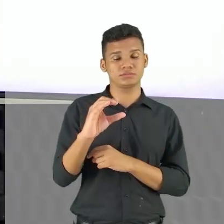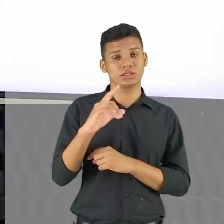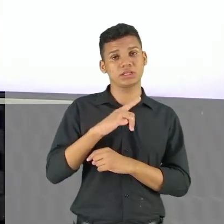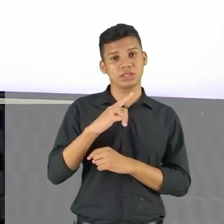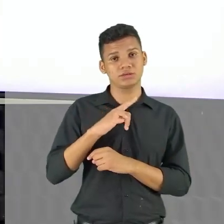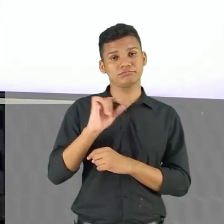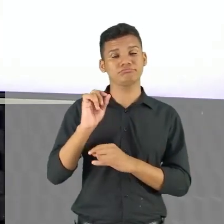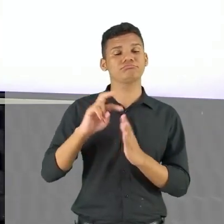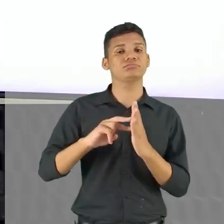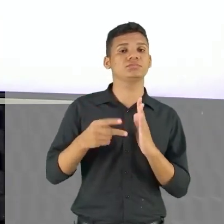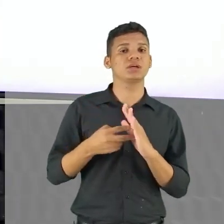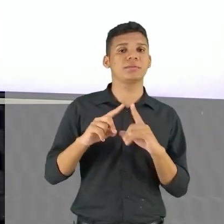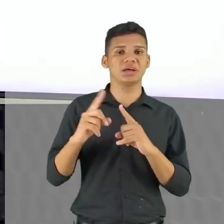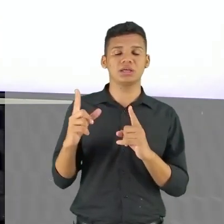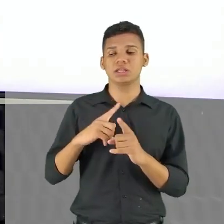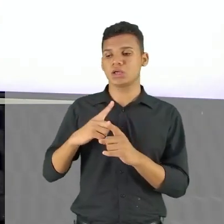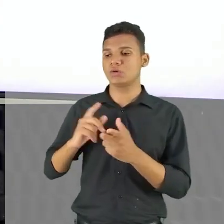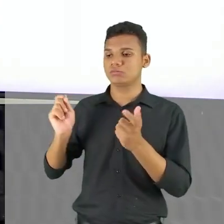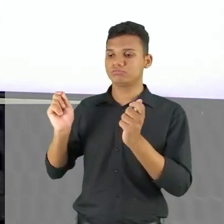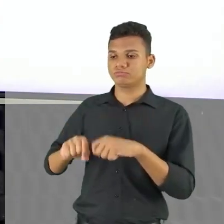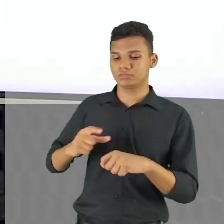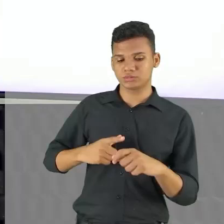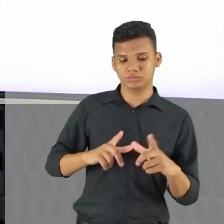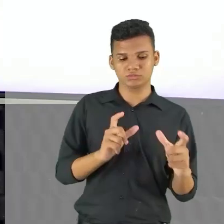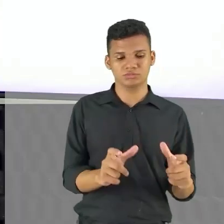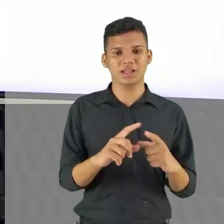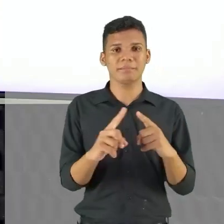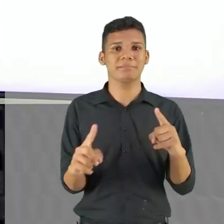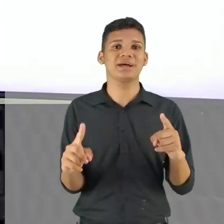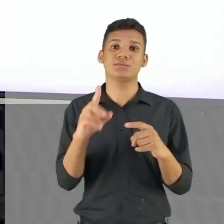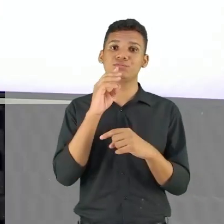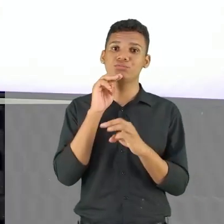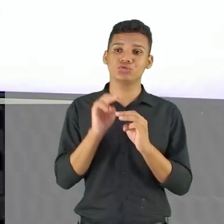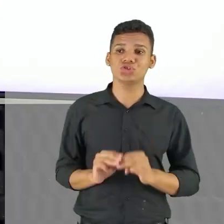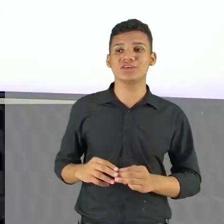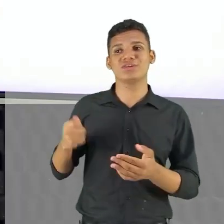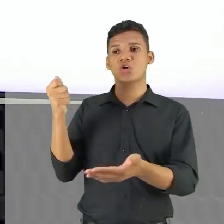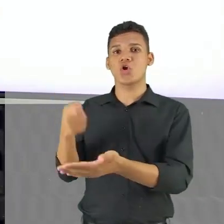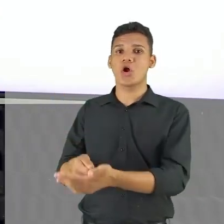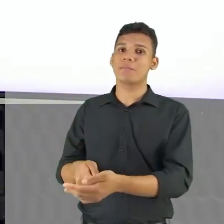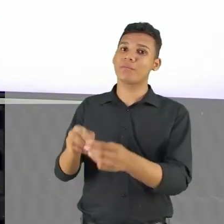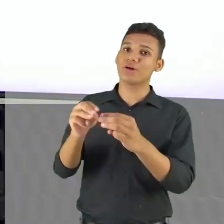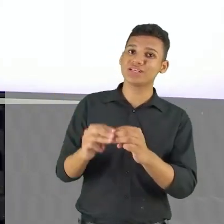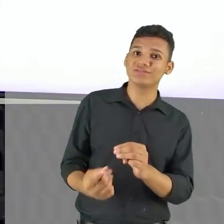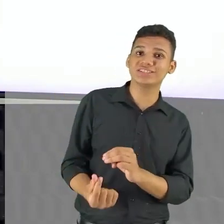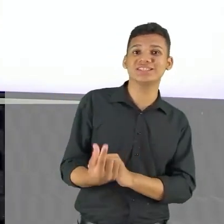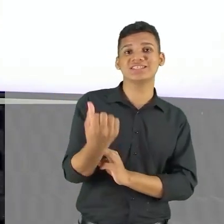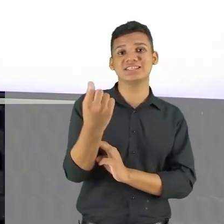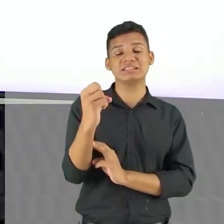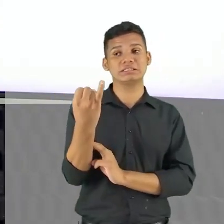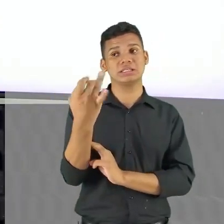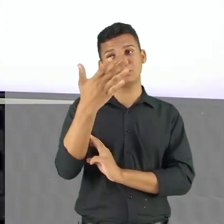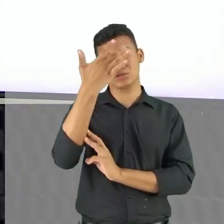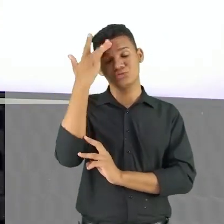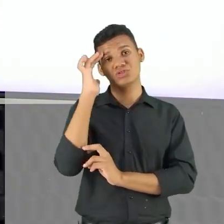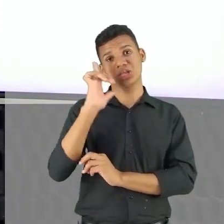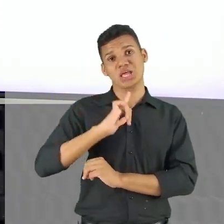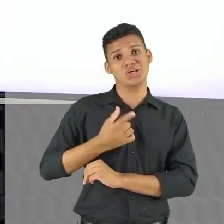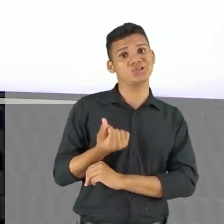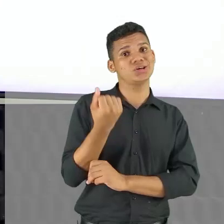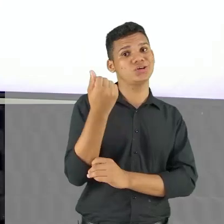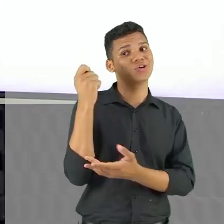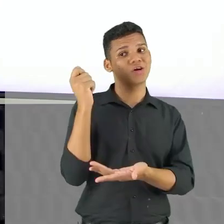terras possibilitou o acesso à terra somente à compra, em dinheiro. Quem tem dinheiro para comprar terra